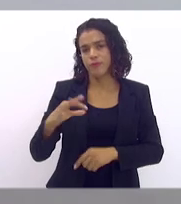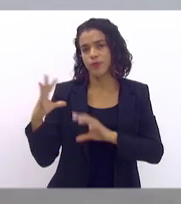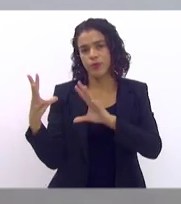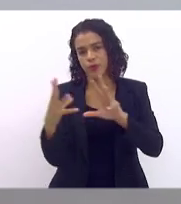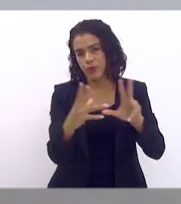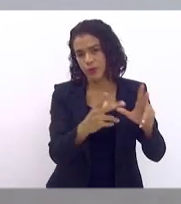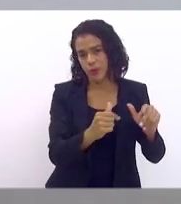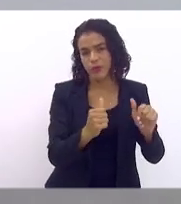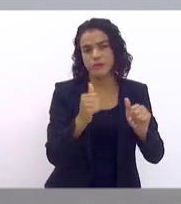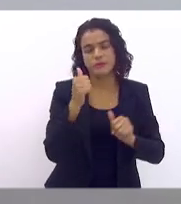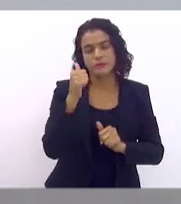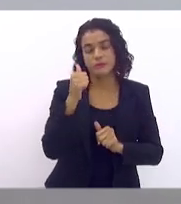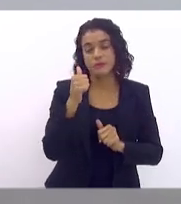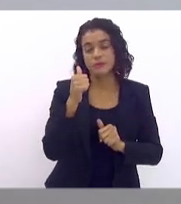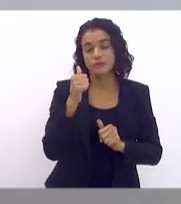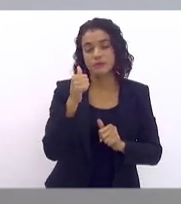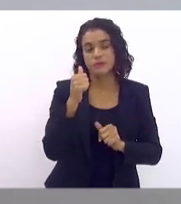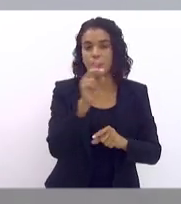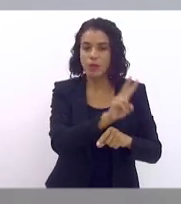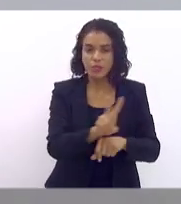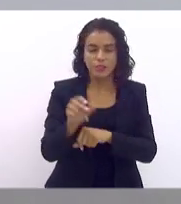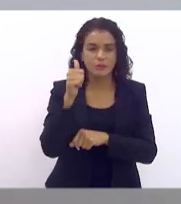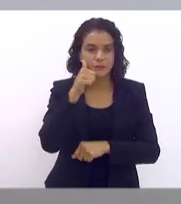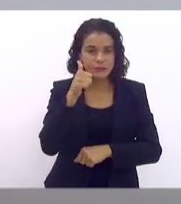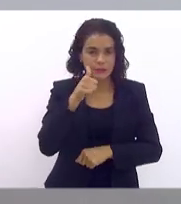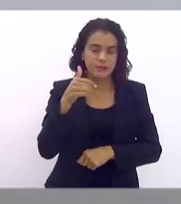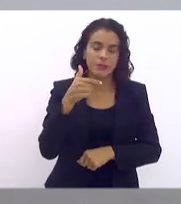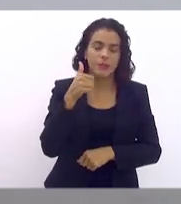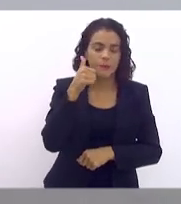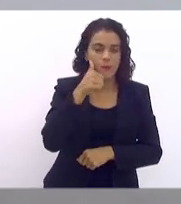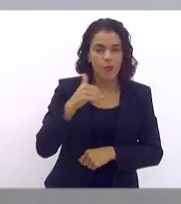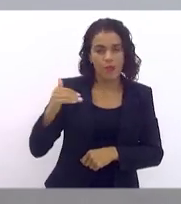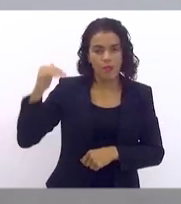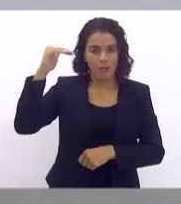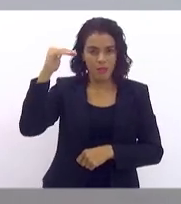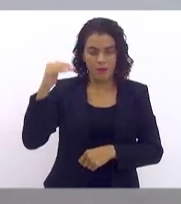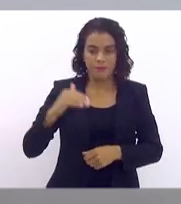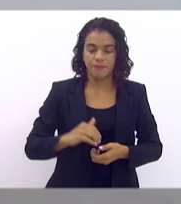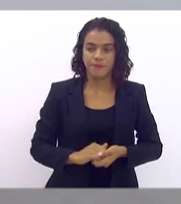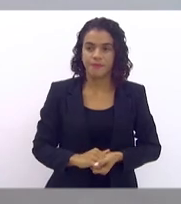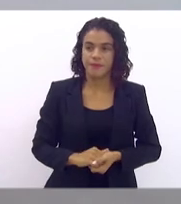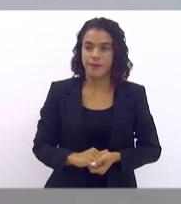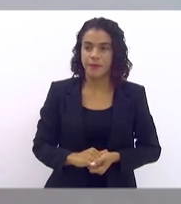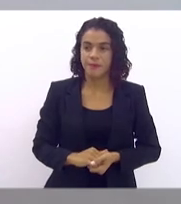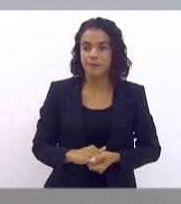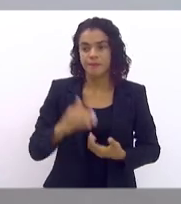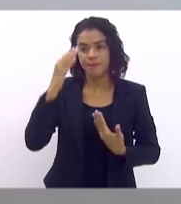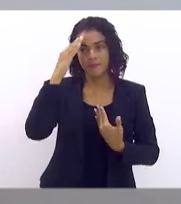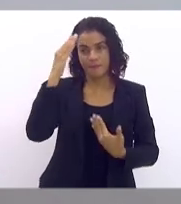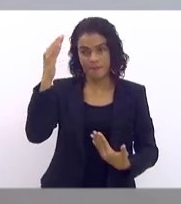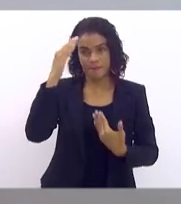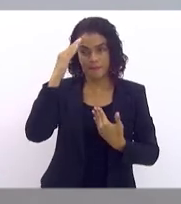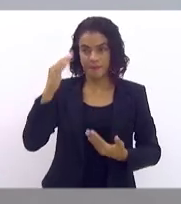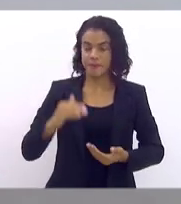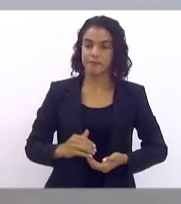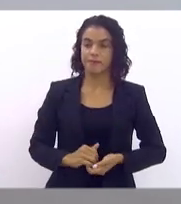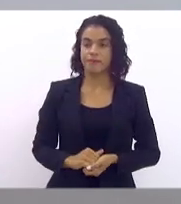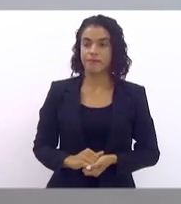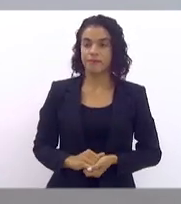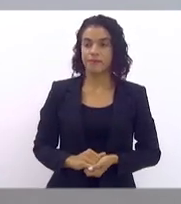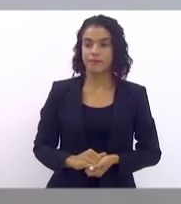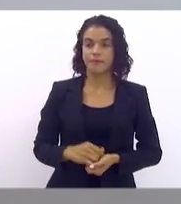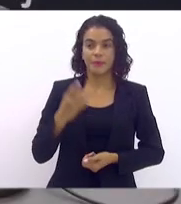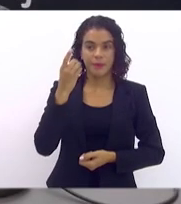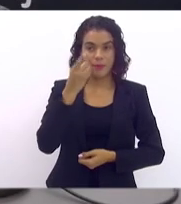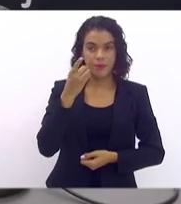nosso estado. Estou aberta a qualquer pergunta, qualquer comentário. Obrigada, doutora Helena.